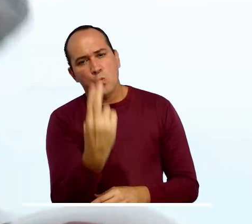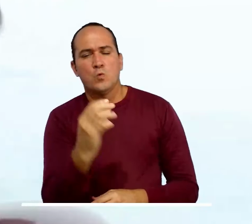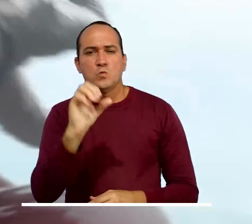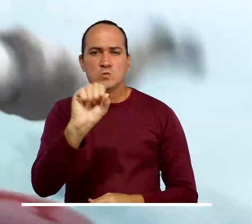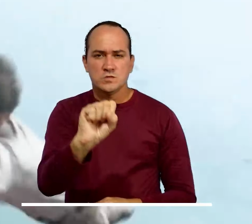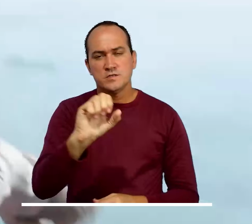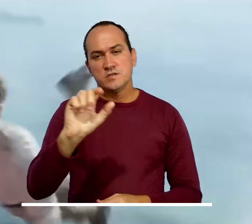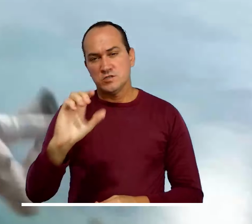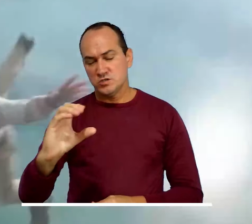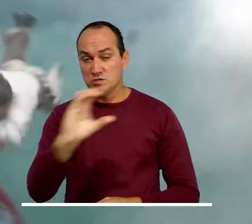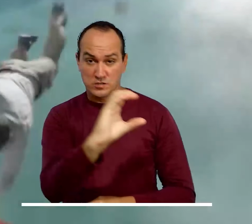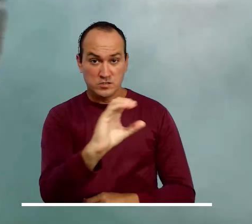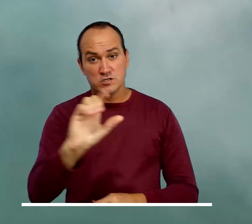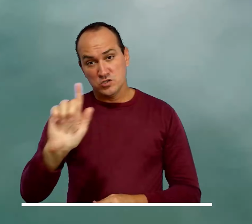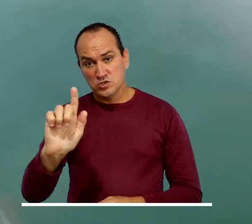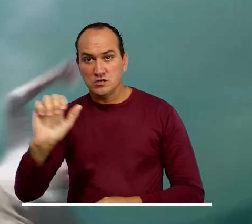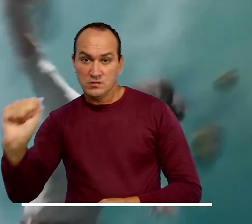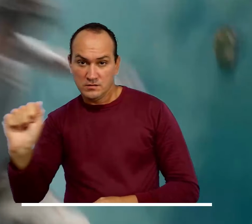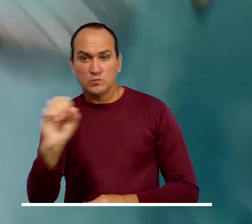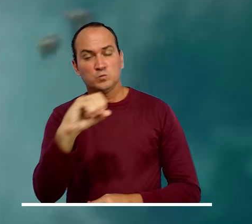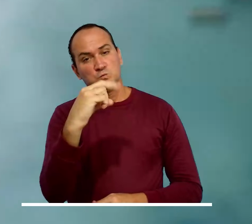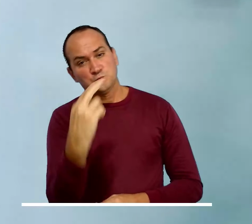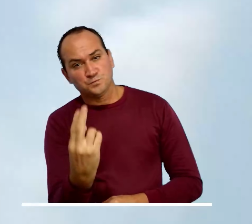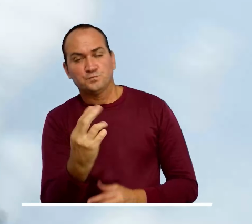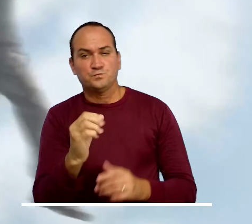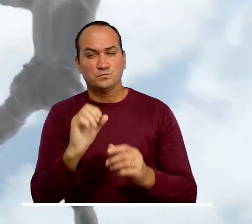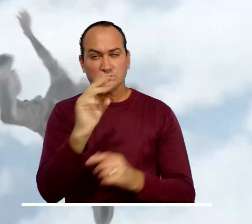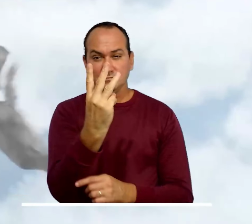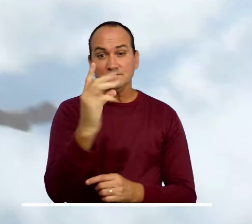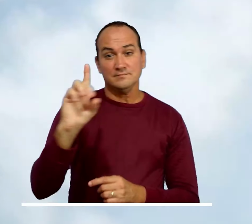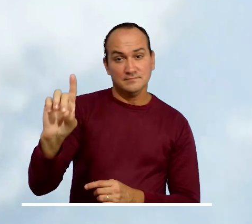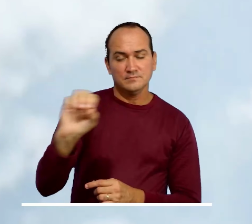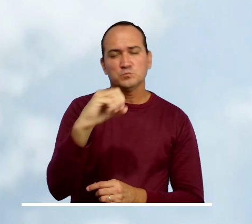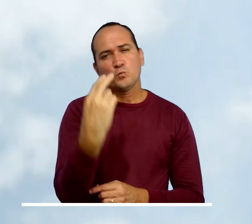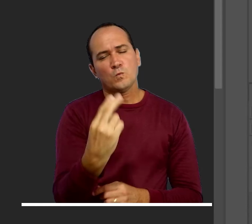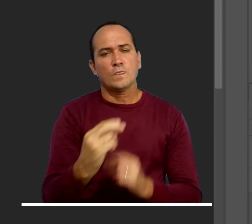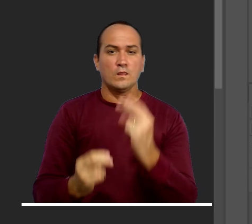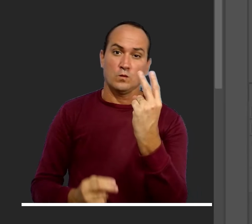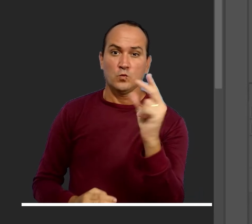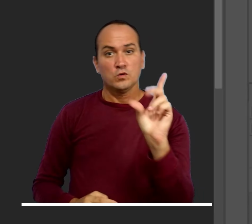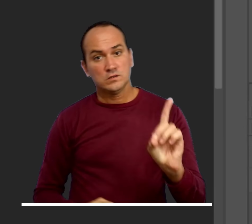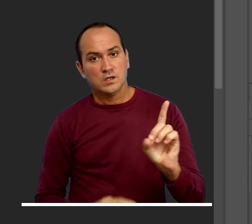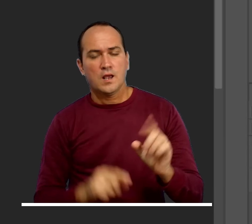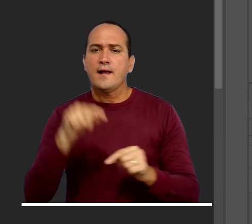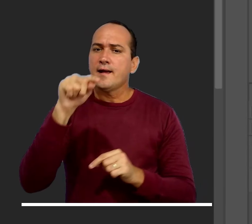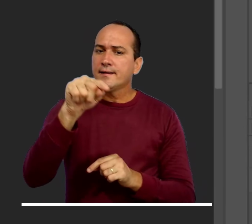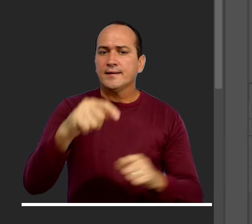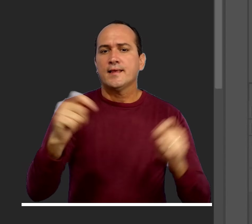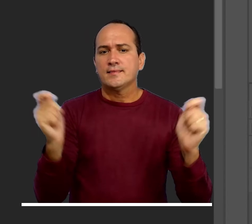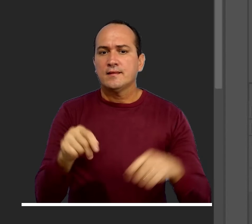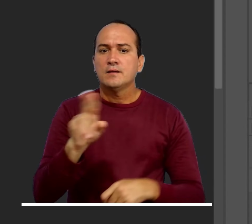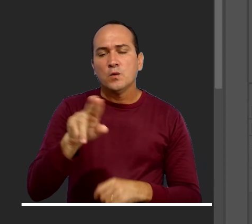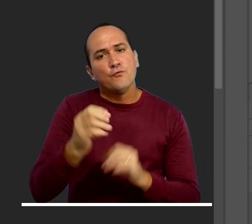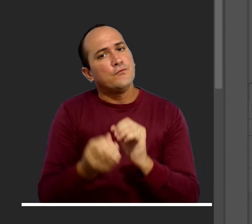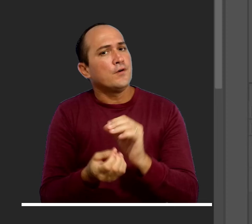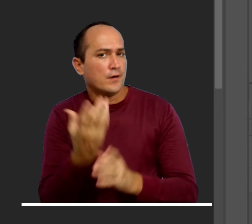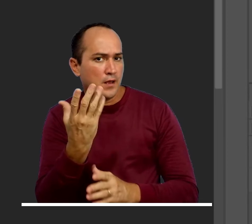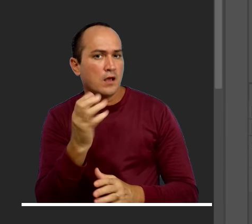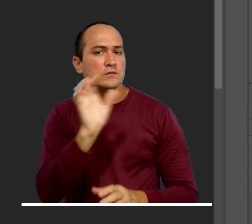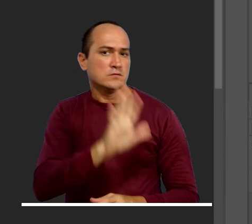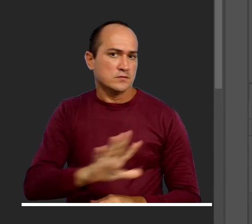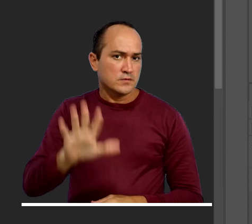CGI, né? Ou seja, utilizando computação gráfica em 3D ou em 2D, ou nesse caso aqui a gente poderia simplesmente gerar